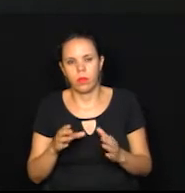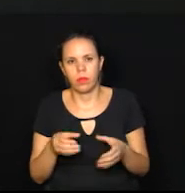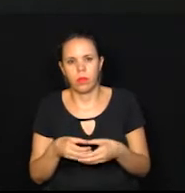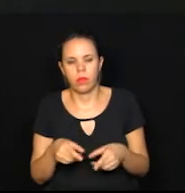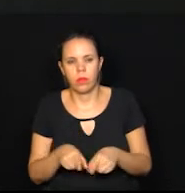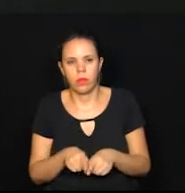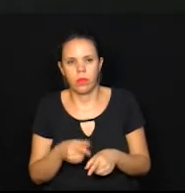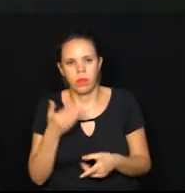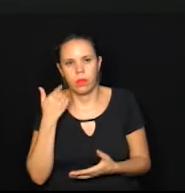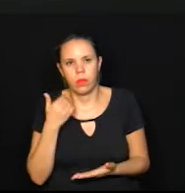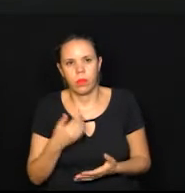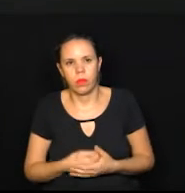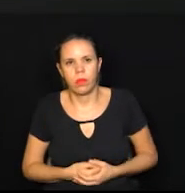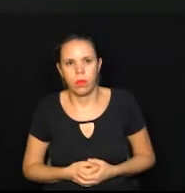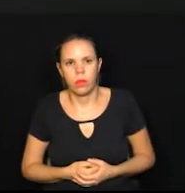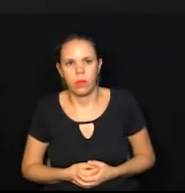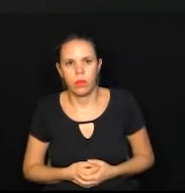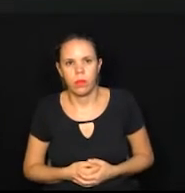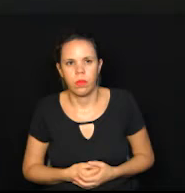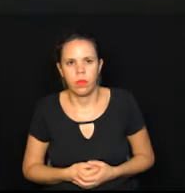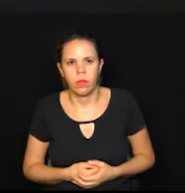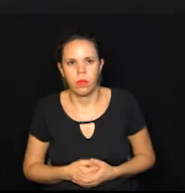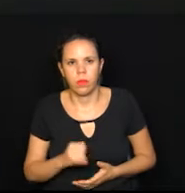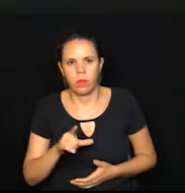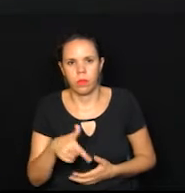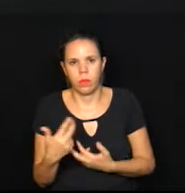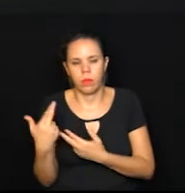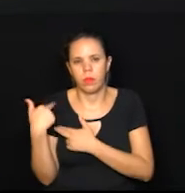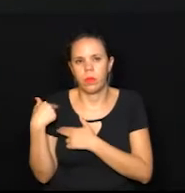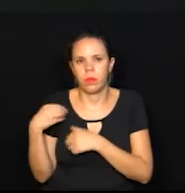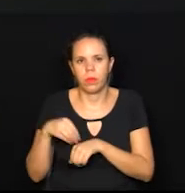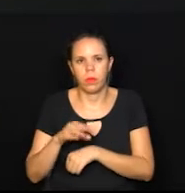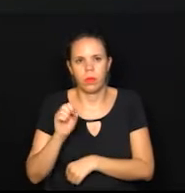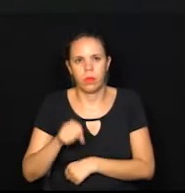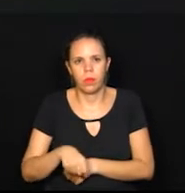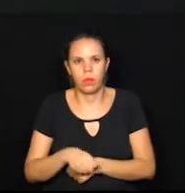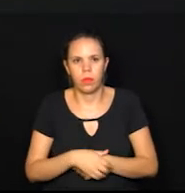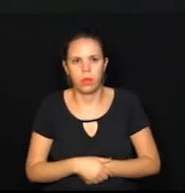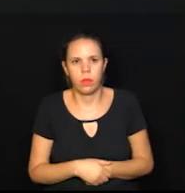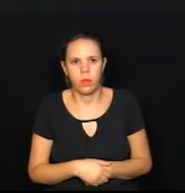vai apurar. Decretada a responsabilidade, sim, serão